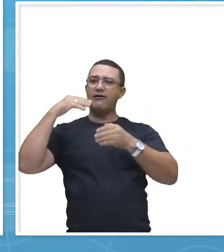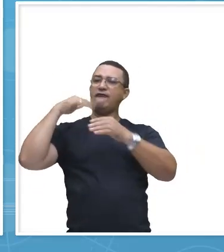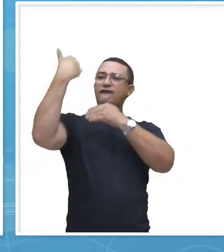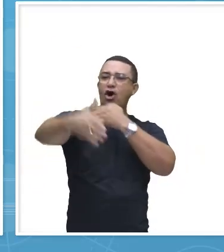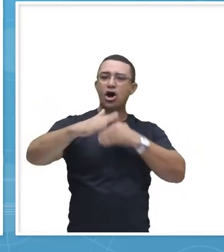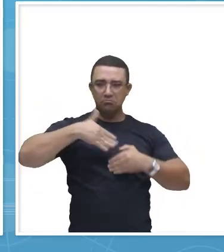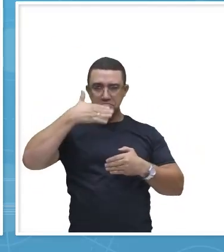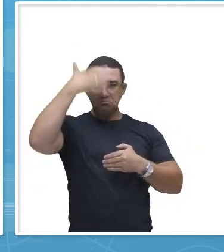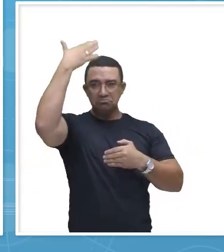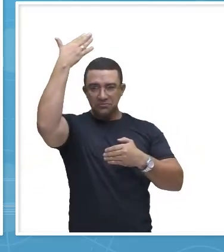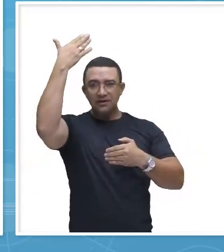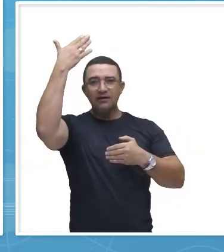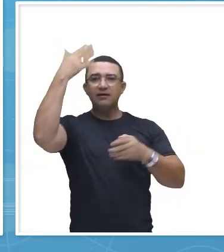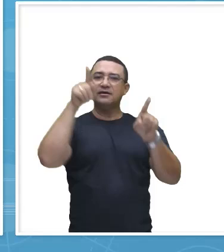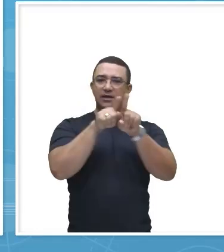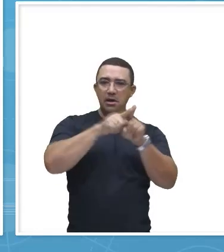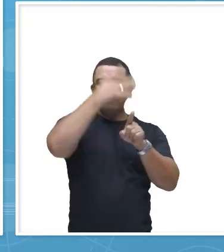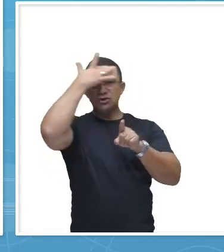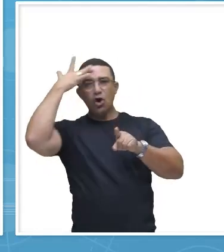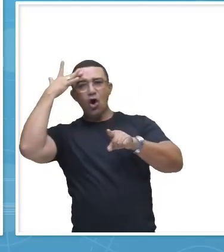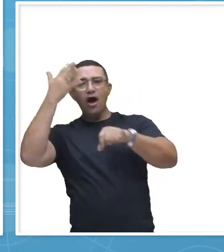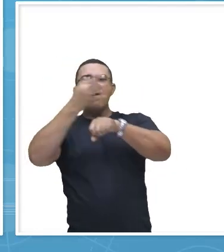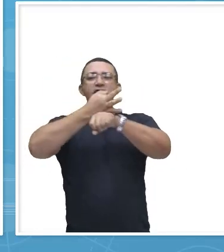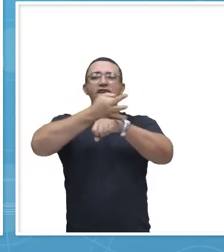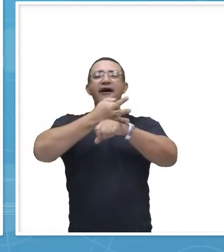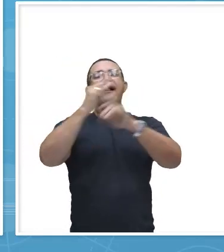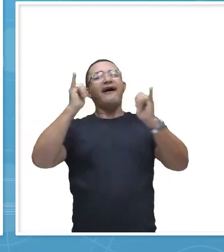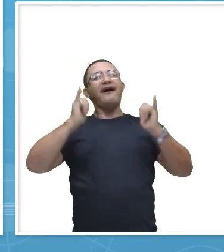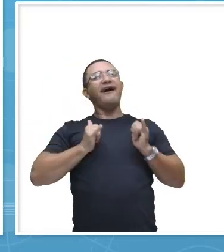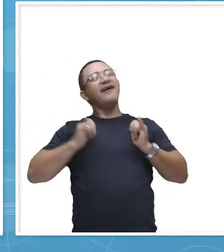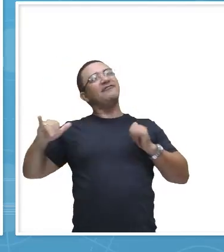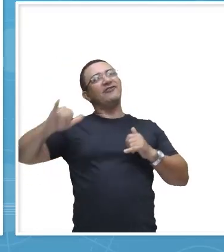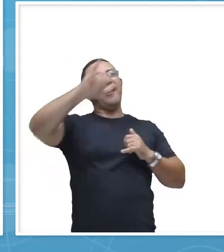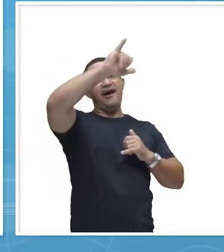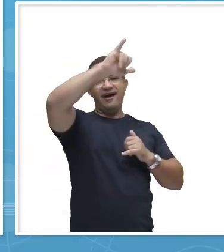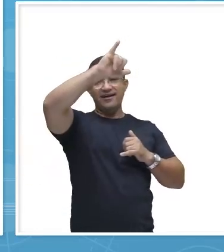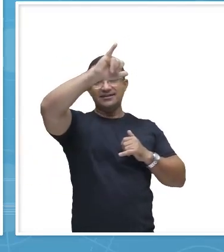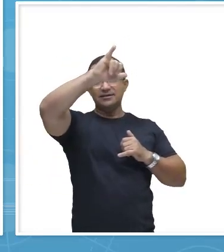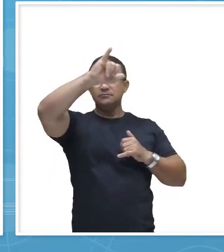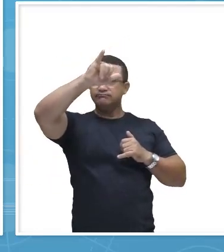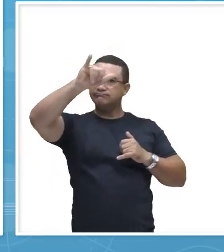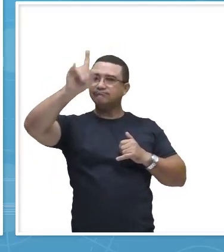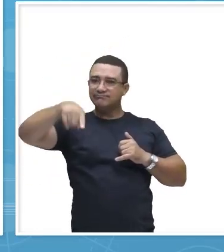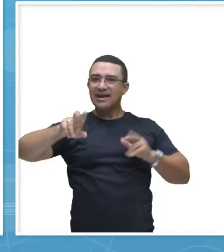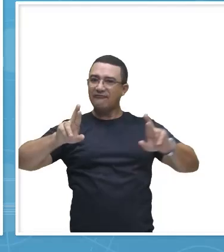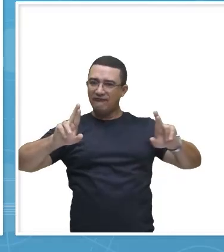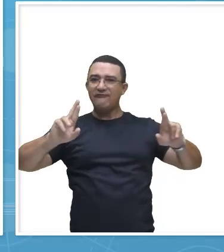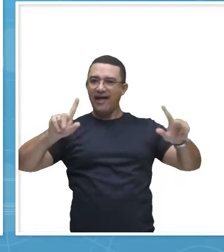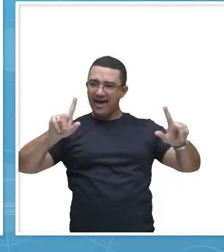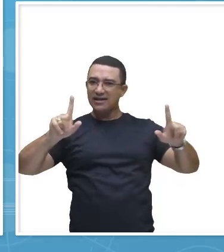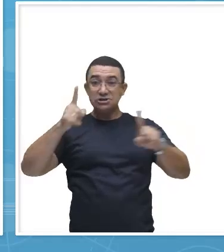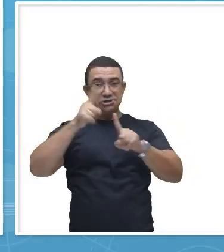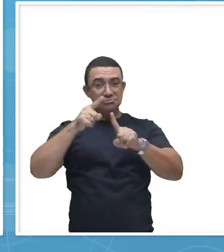Ocidente, gente que está de férias, dá para perceber quem está de férias aí? Né? Essas diferentes formas de se relacionar, de